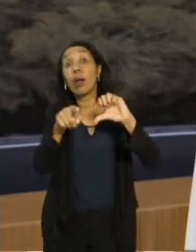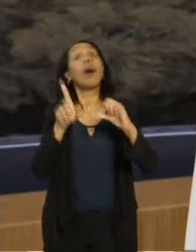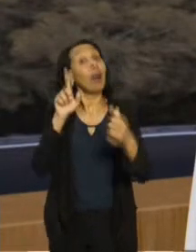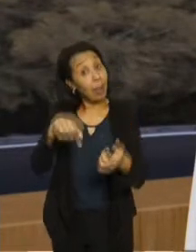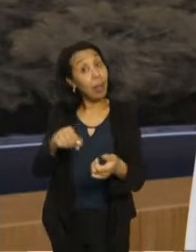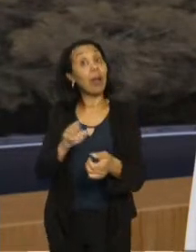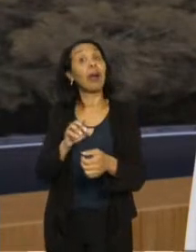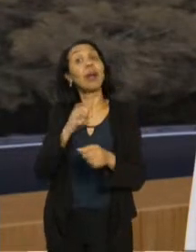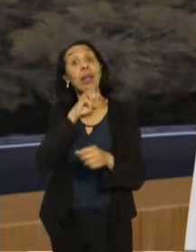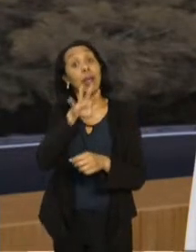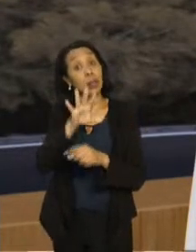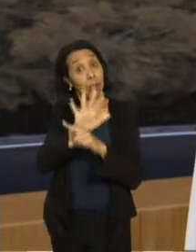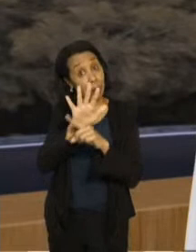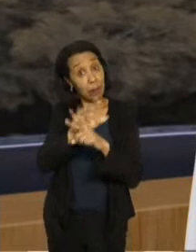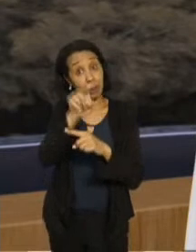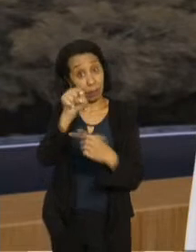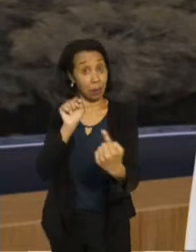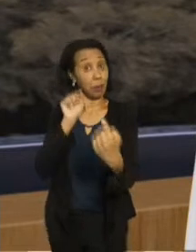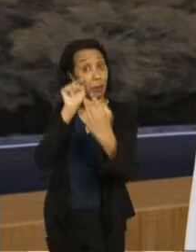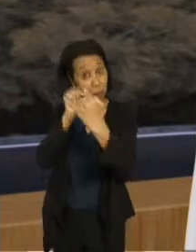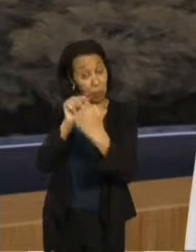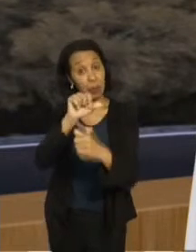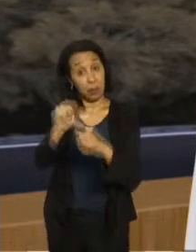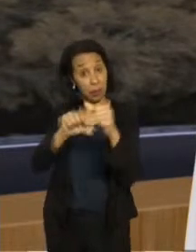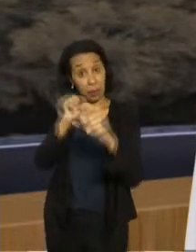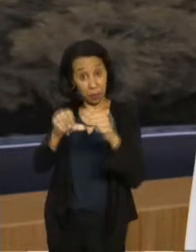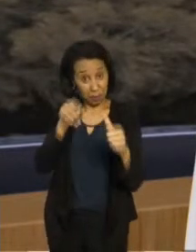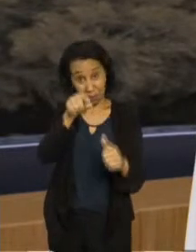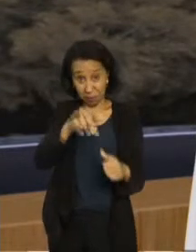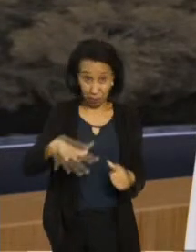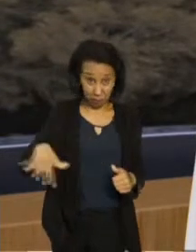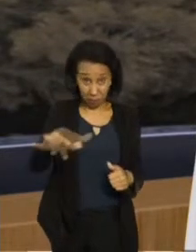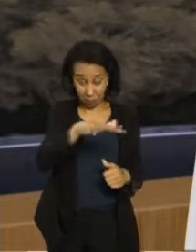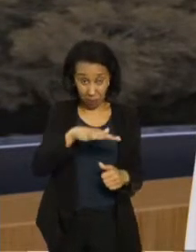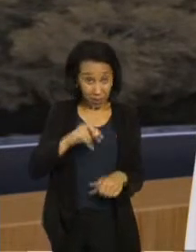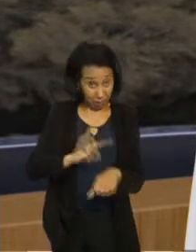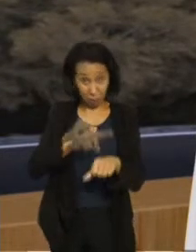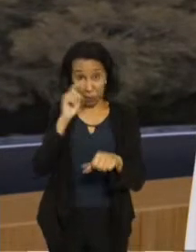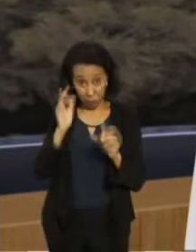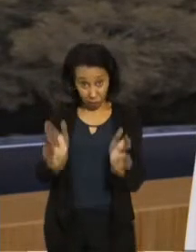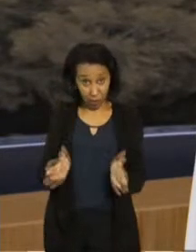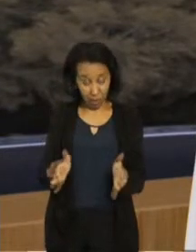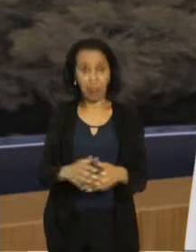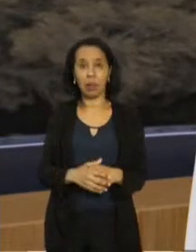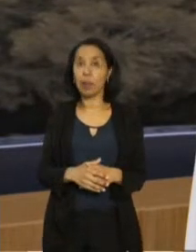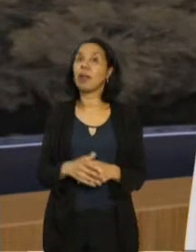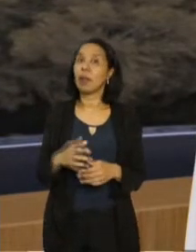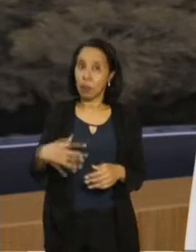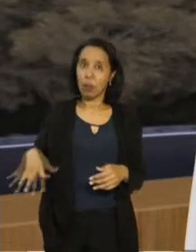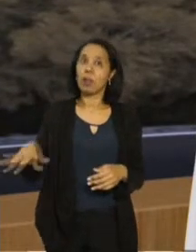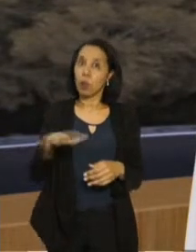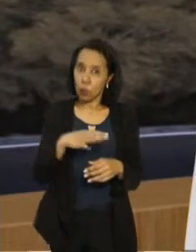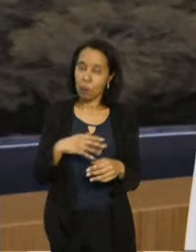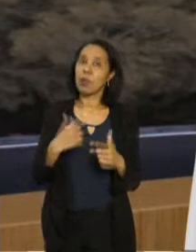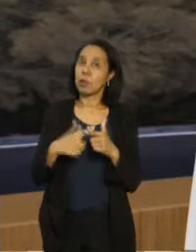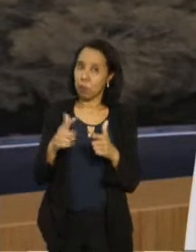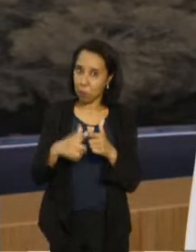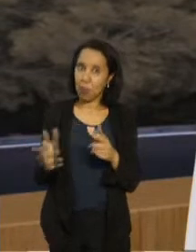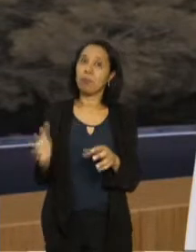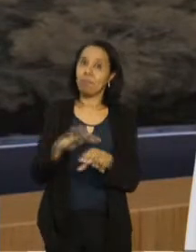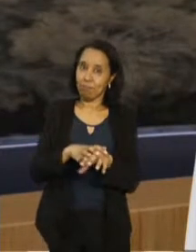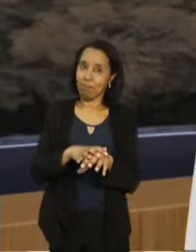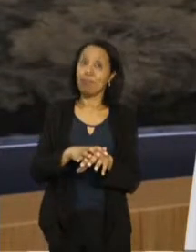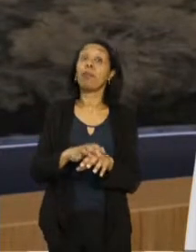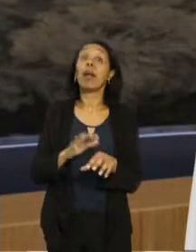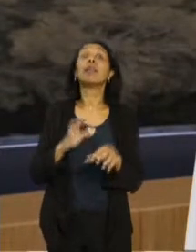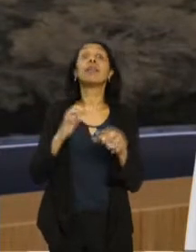a Scania pode contribuir como um agente de transformação imediata. Lembrando, somos parte do problema, seremos